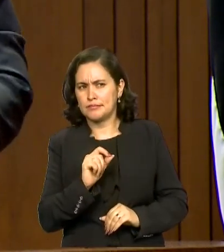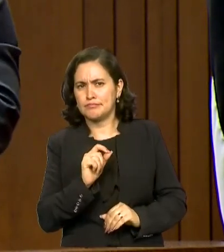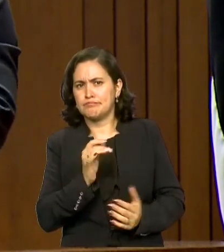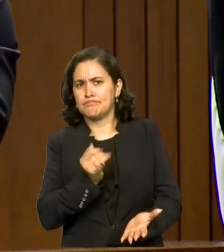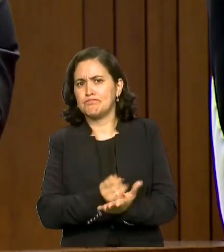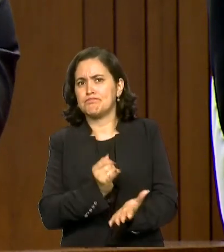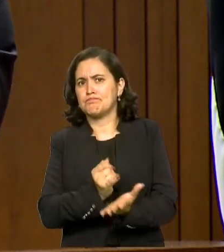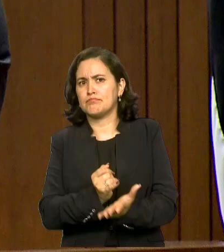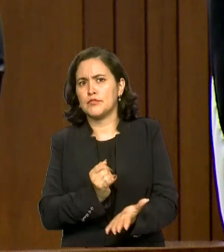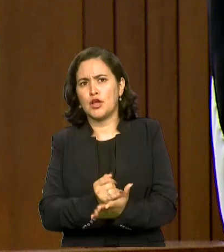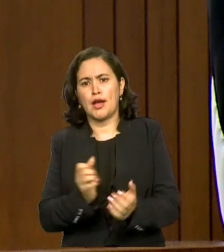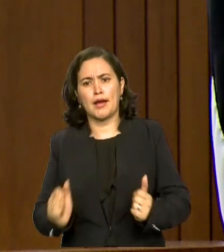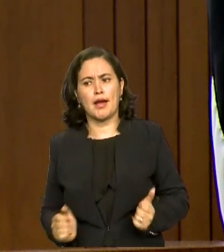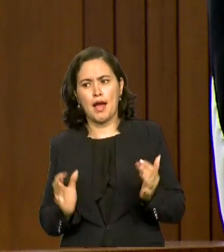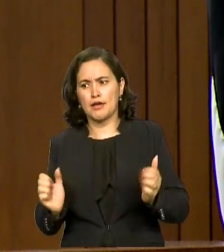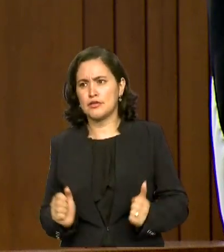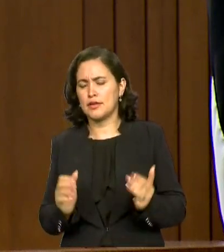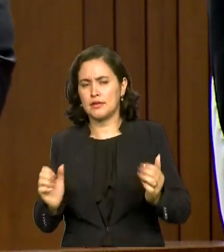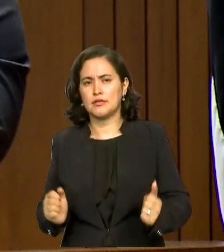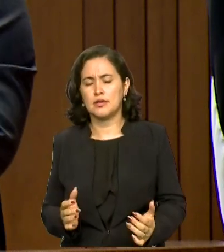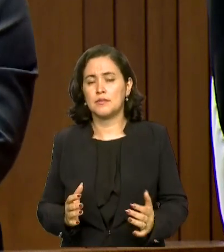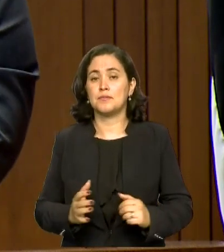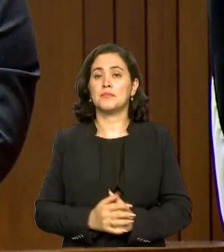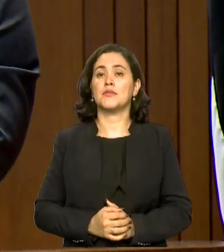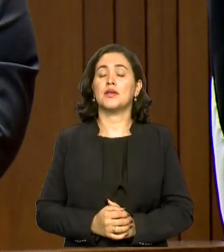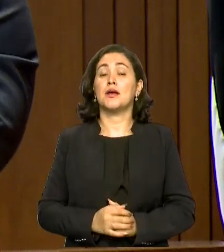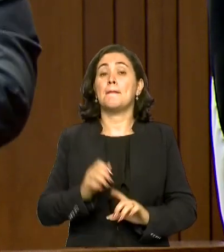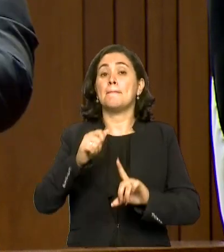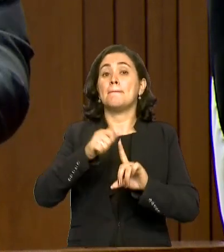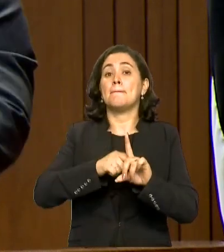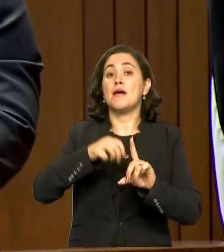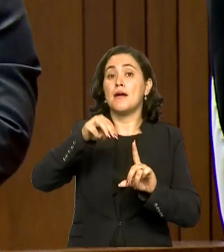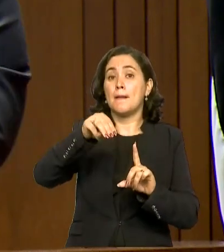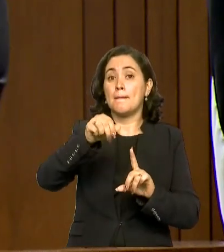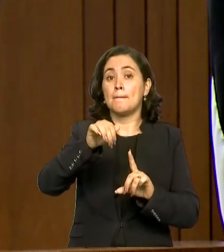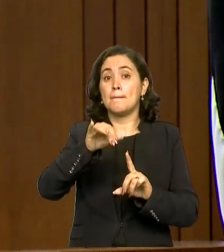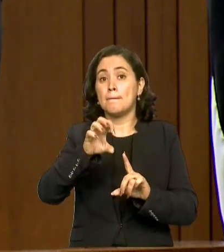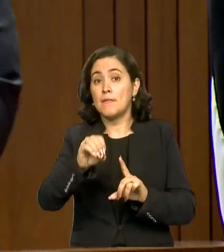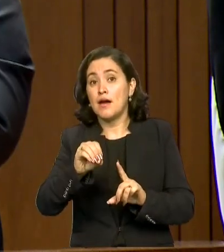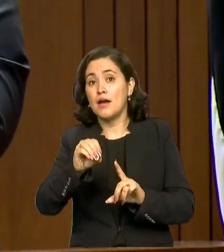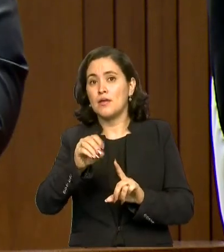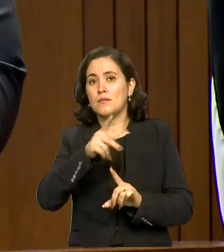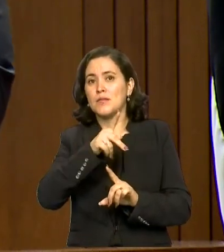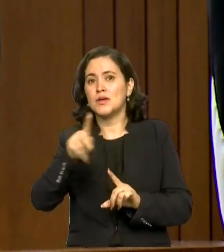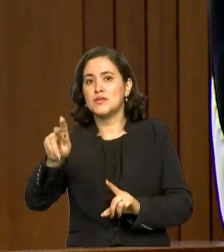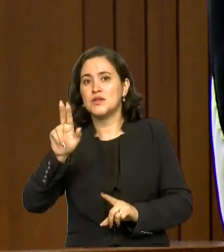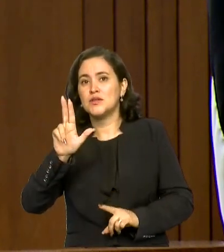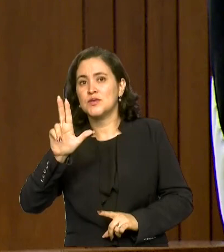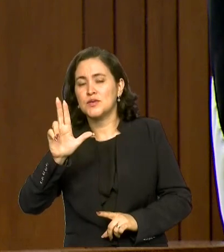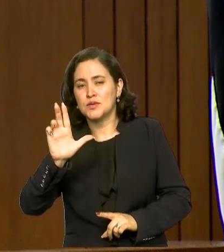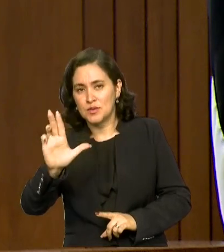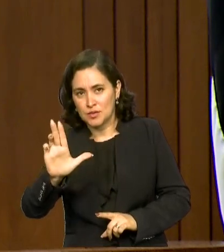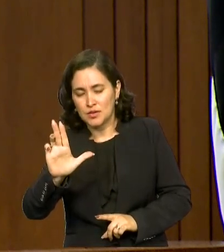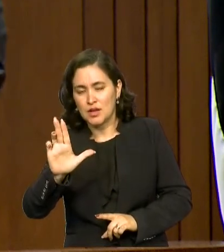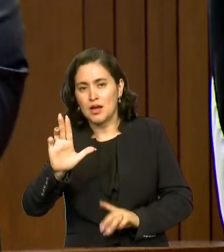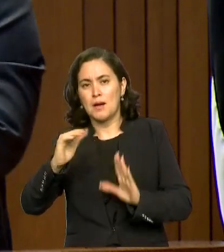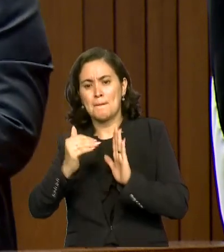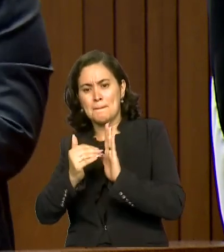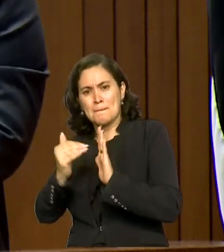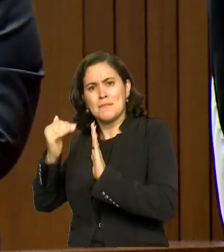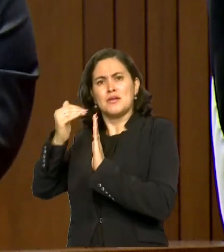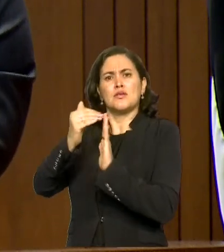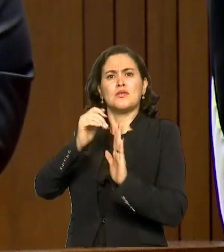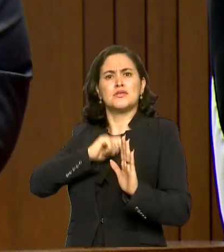muito sensível, aumentou mais um pouco o salário mínimo. E aí, novamente, veio o mimimi daqueles que não querem ver o